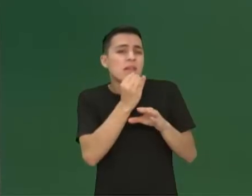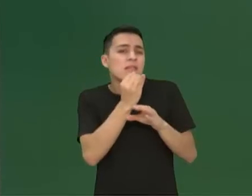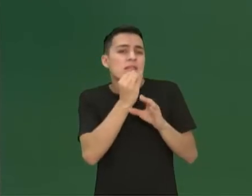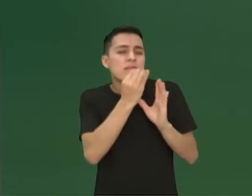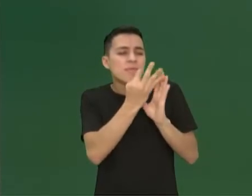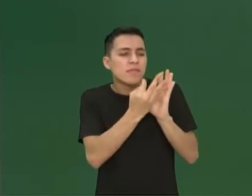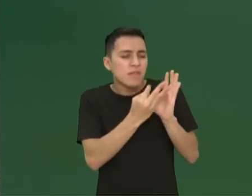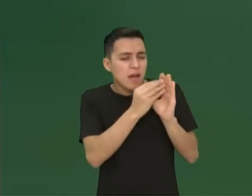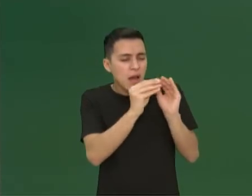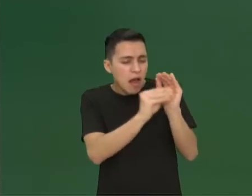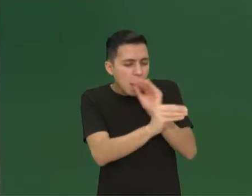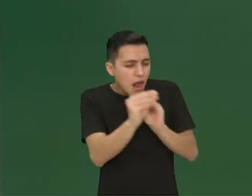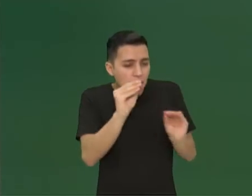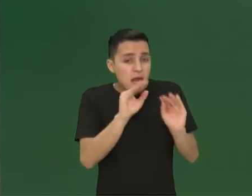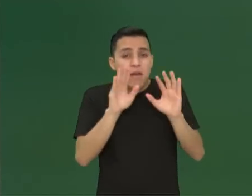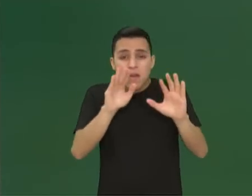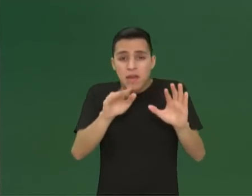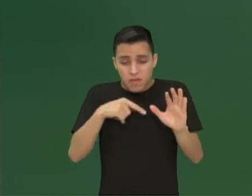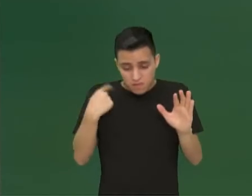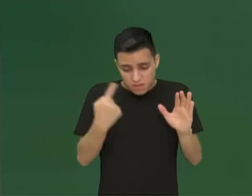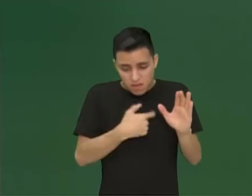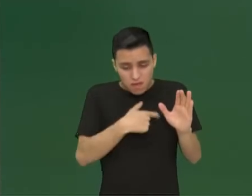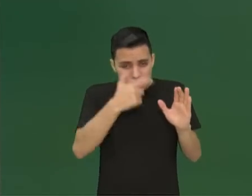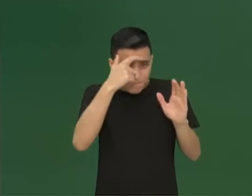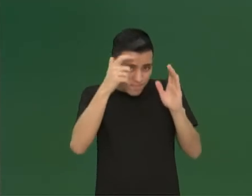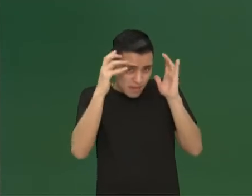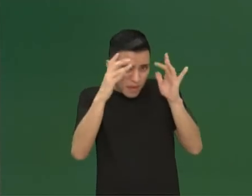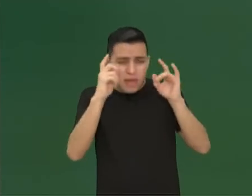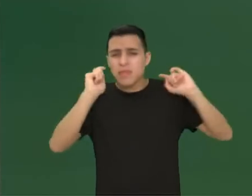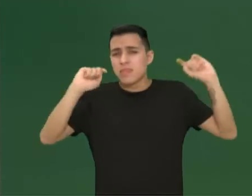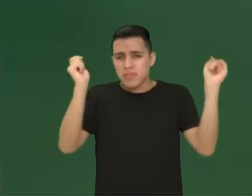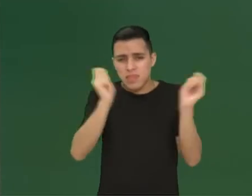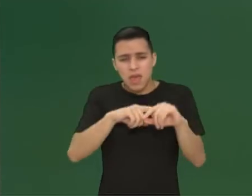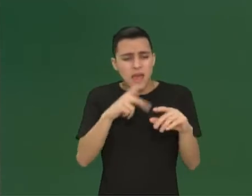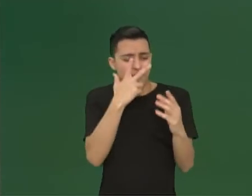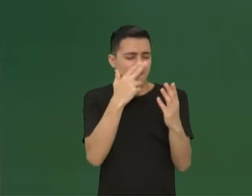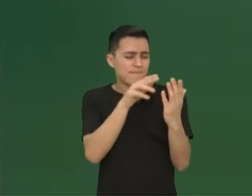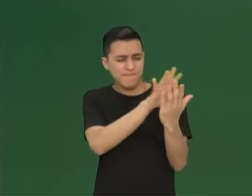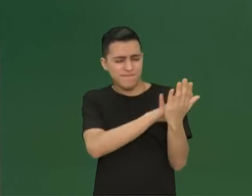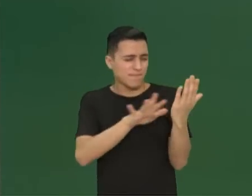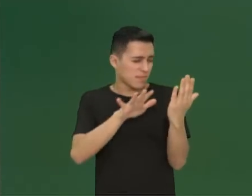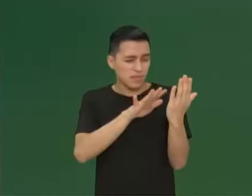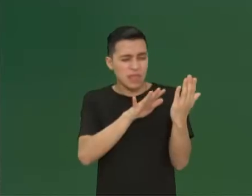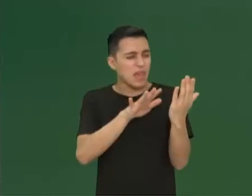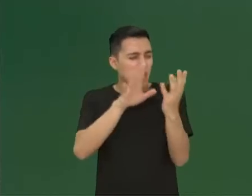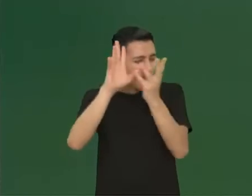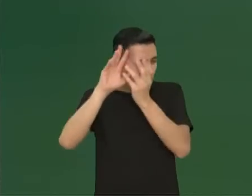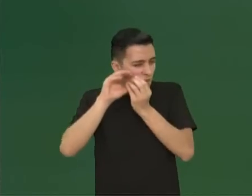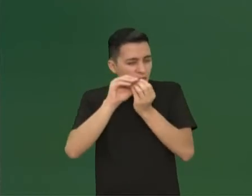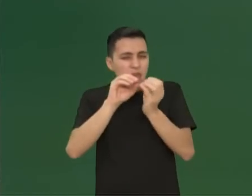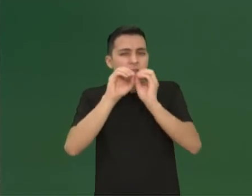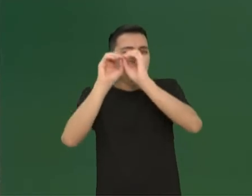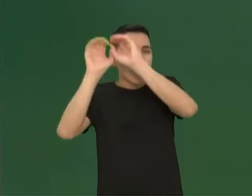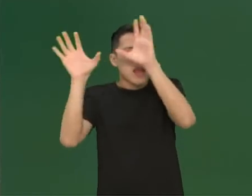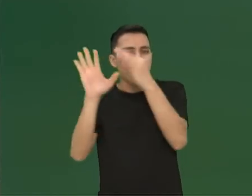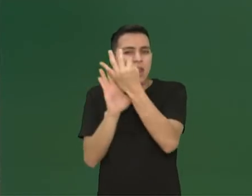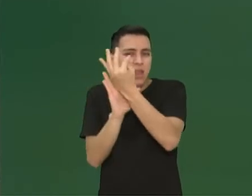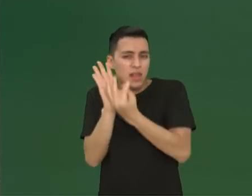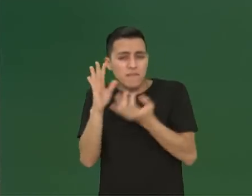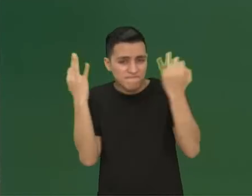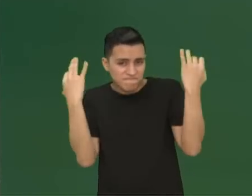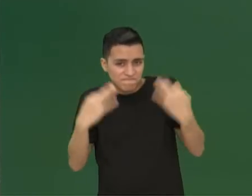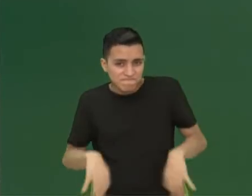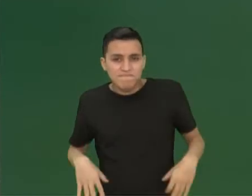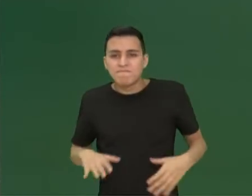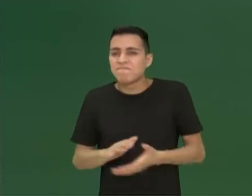desse desafio. O nosso cérebro consegue desembaralhar e converter num texto